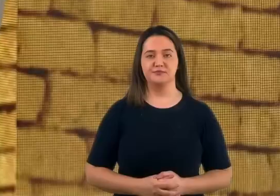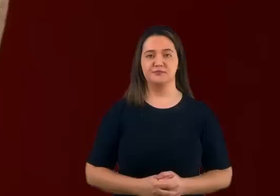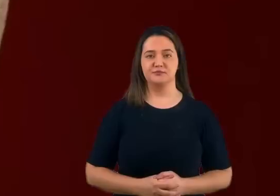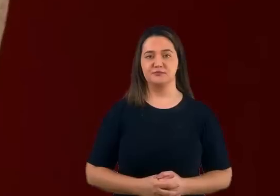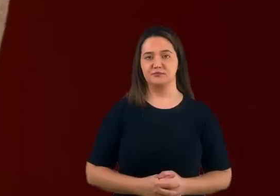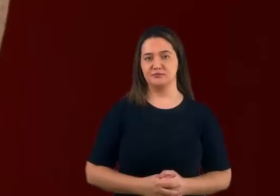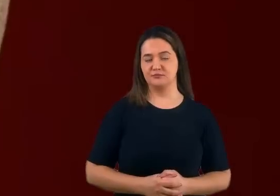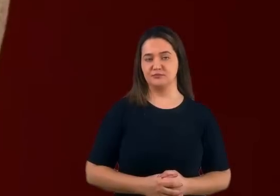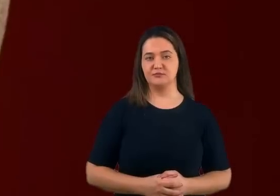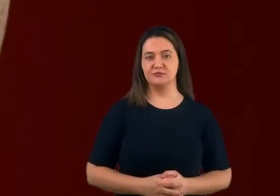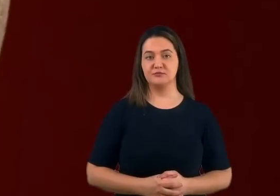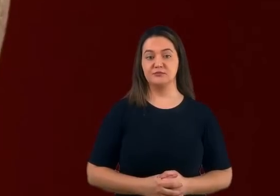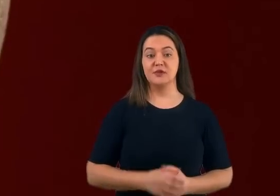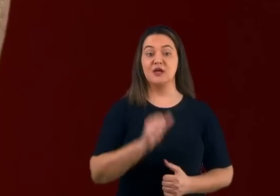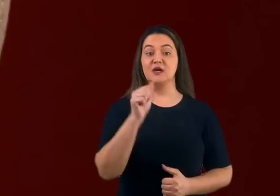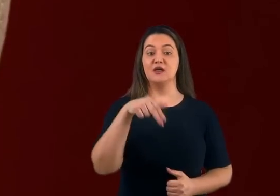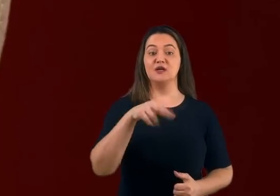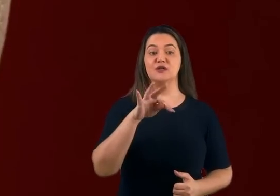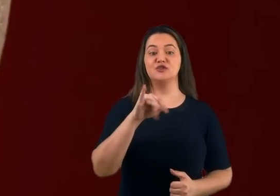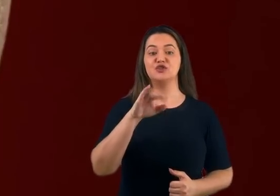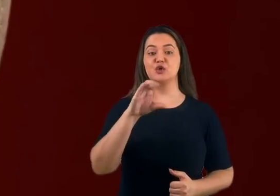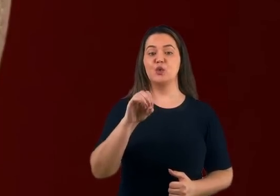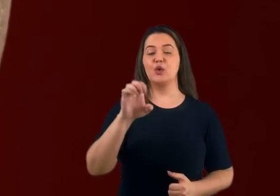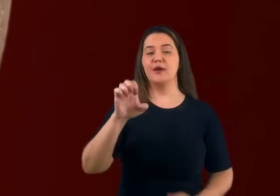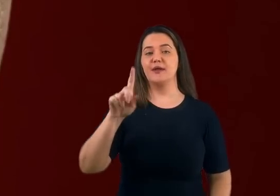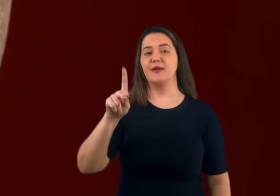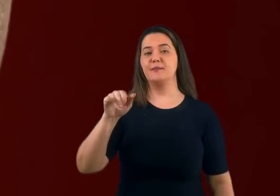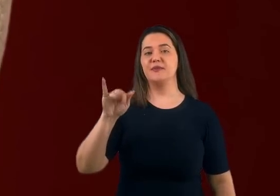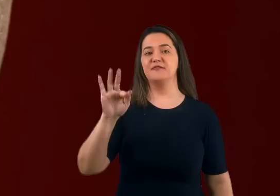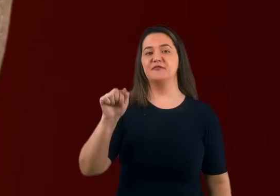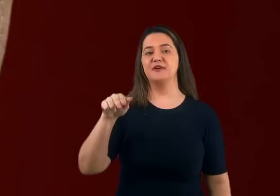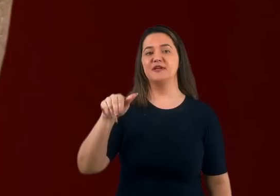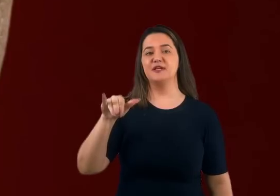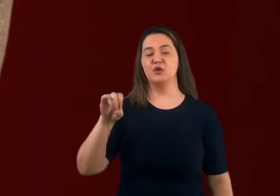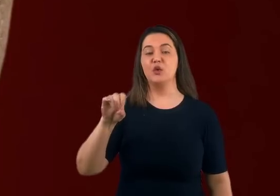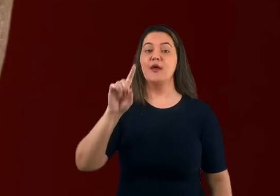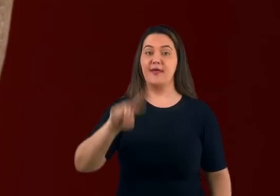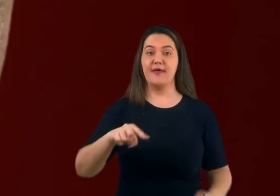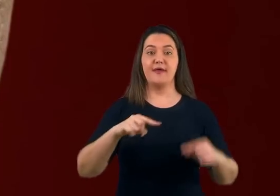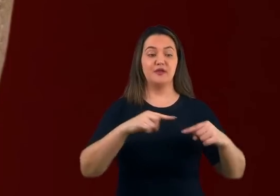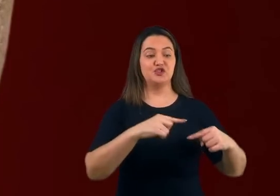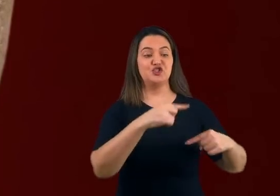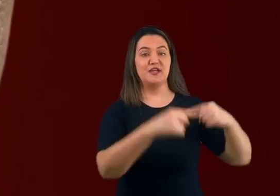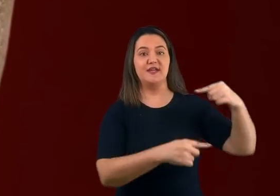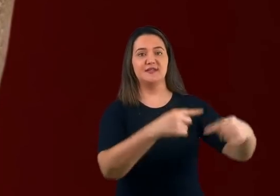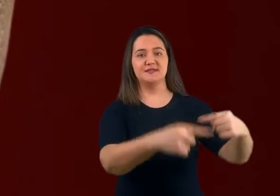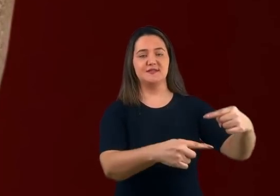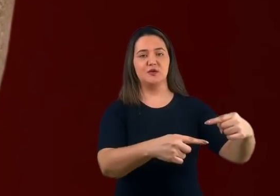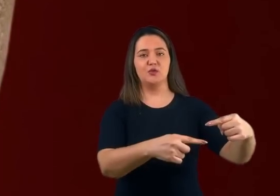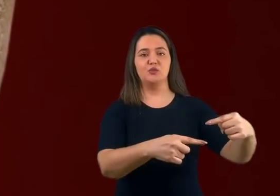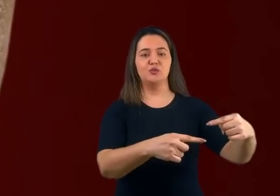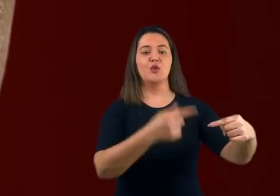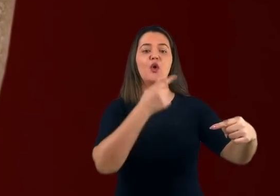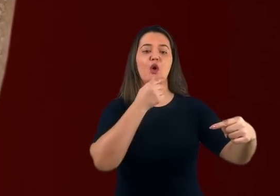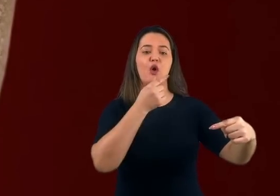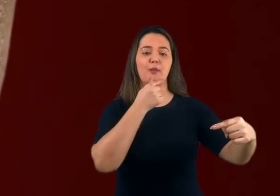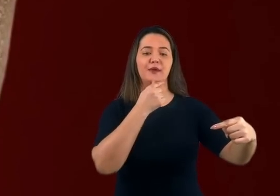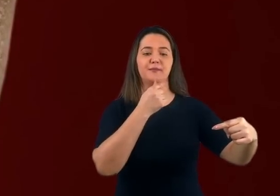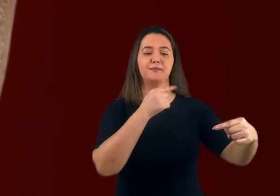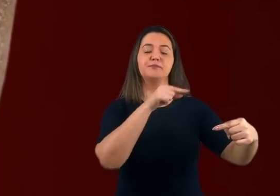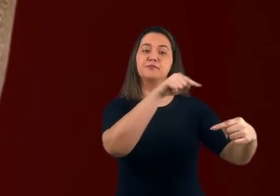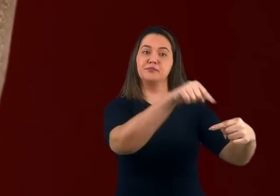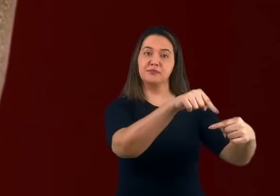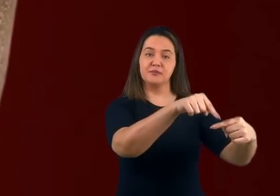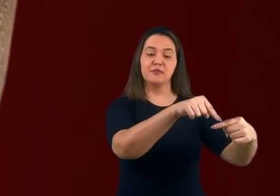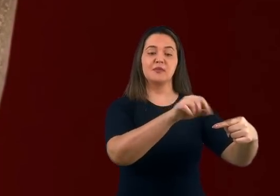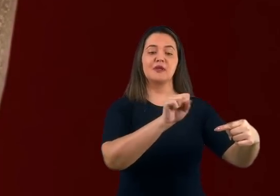Alexandre. Antíoco Epifânio, de fato, veio da dinastia de um dos generais de Alexandre. Ele foi um rei helenista da